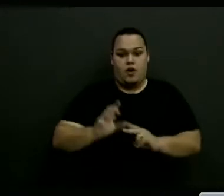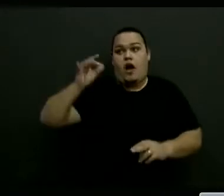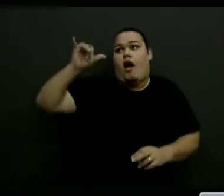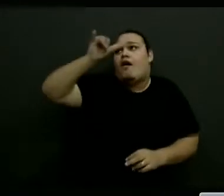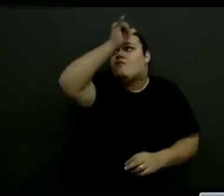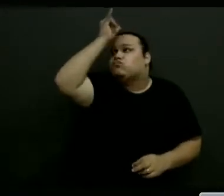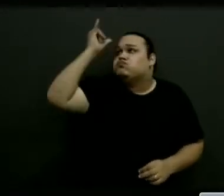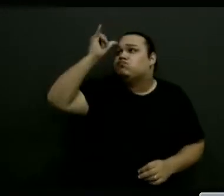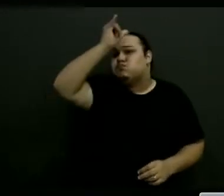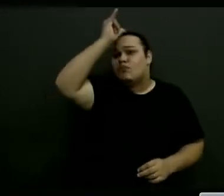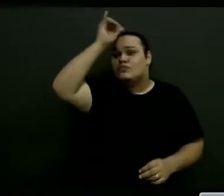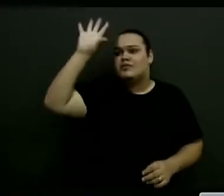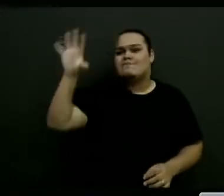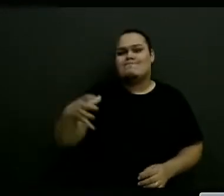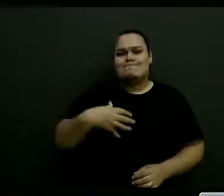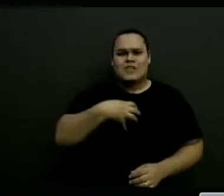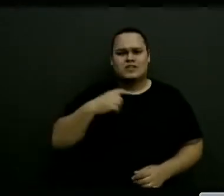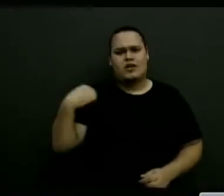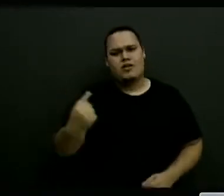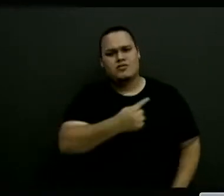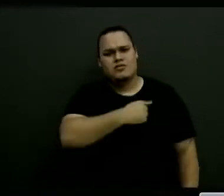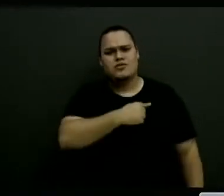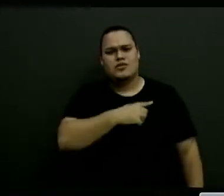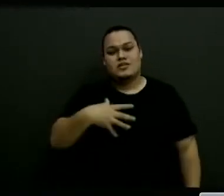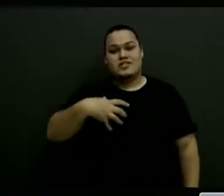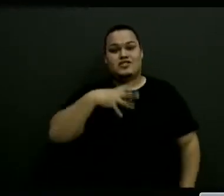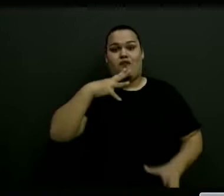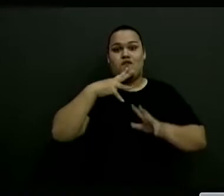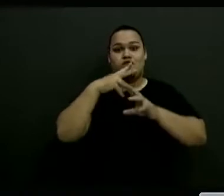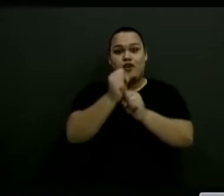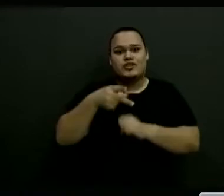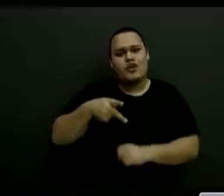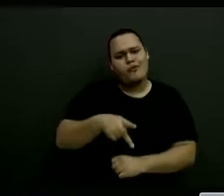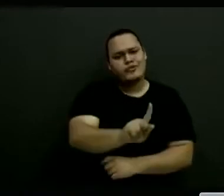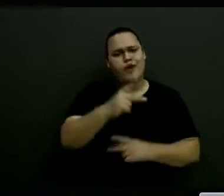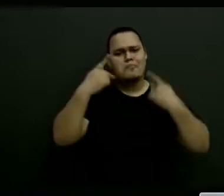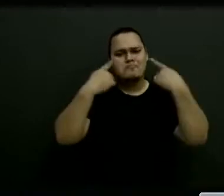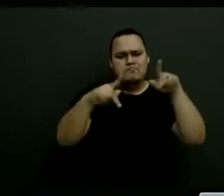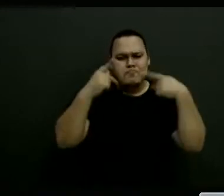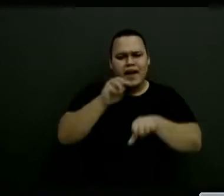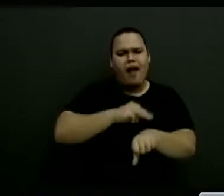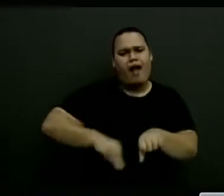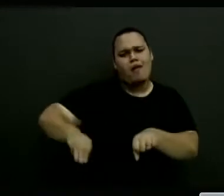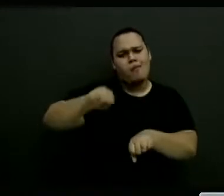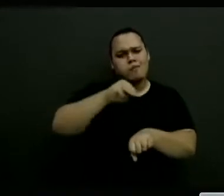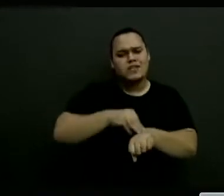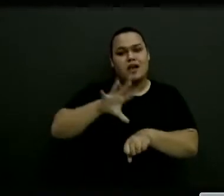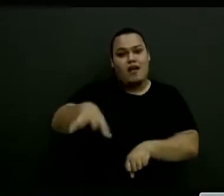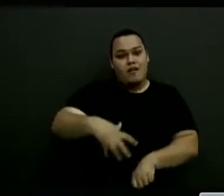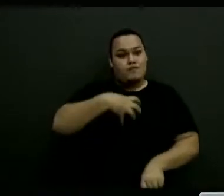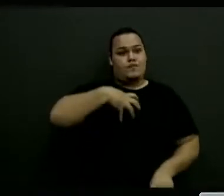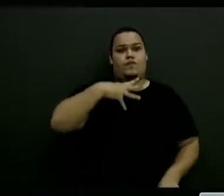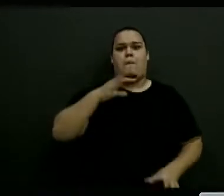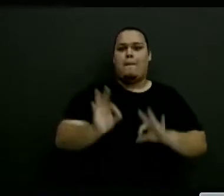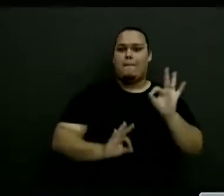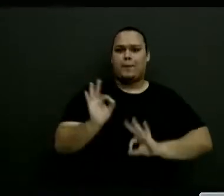oficialmente para a obra do ministério. Equipar, não se esqueça dessa palavra,